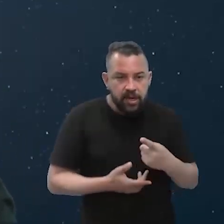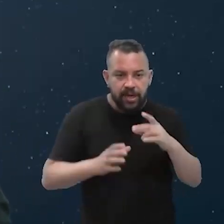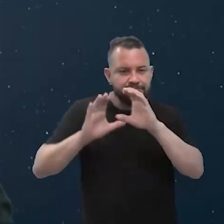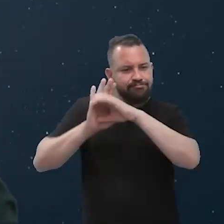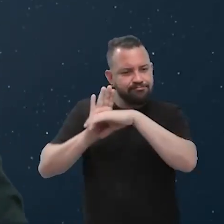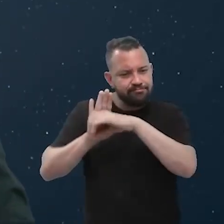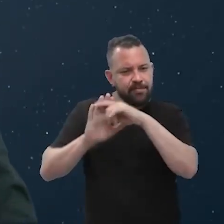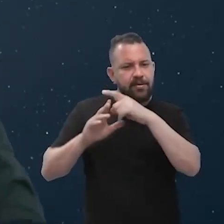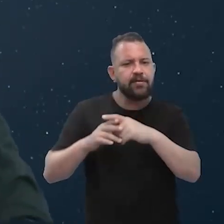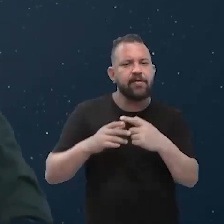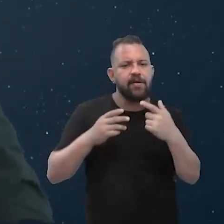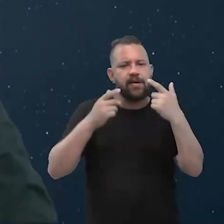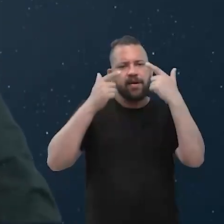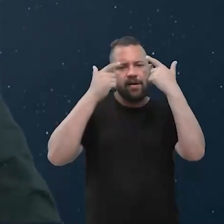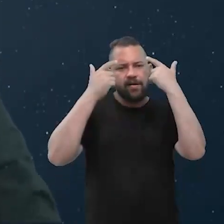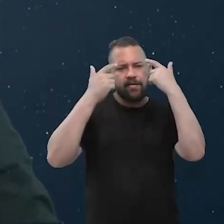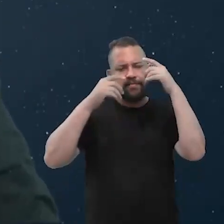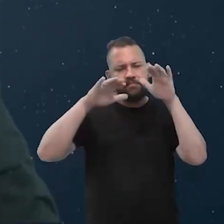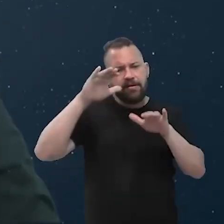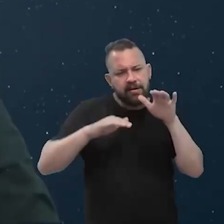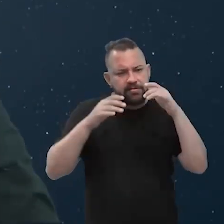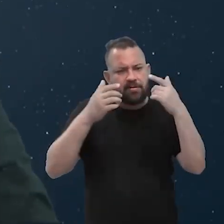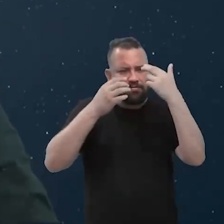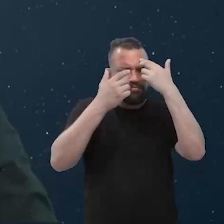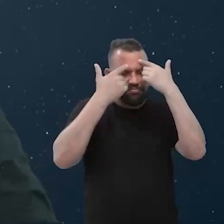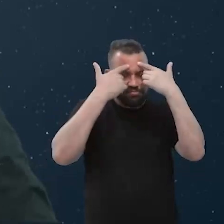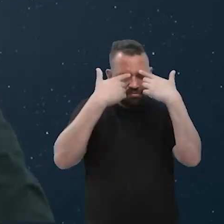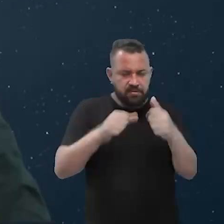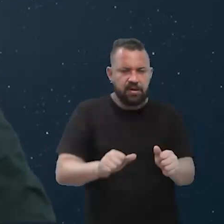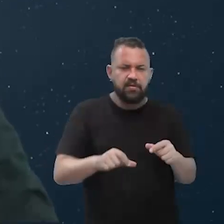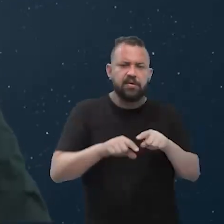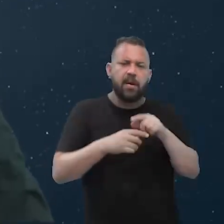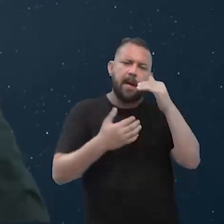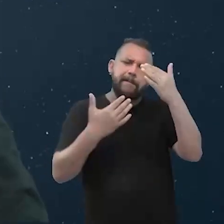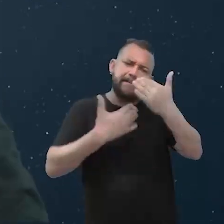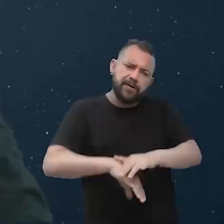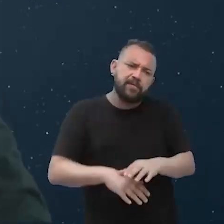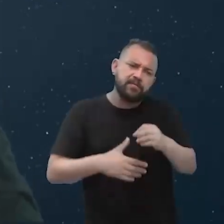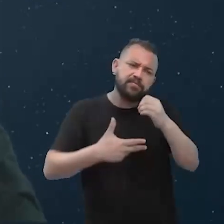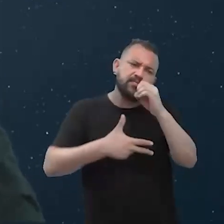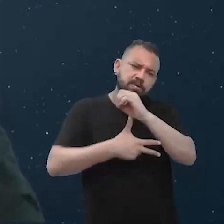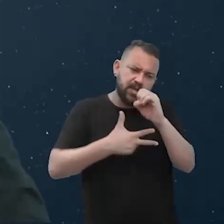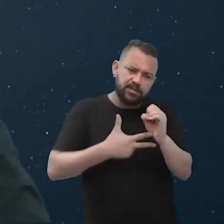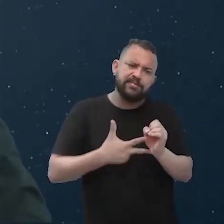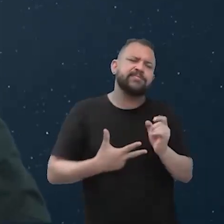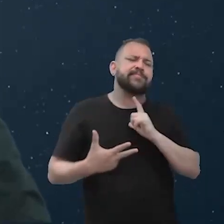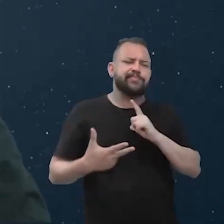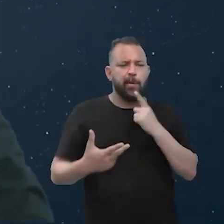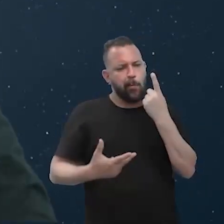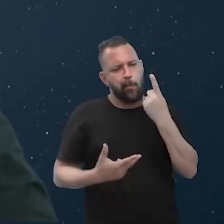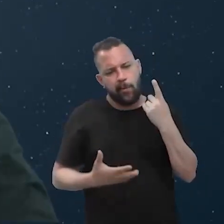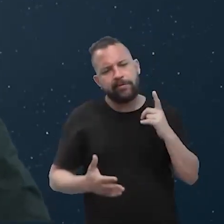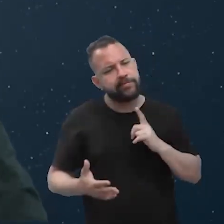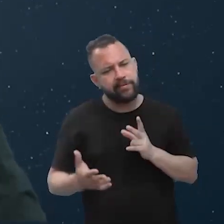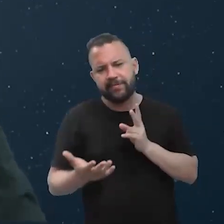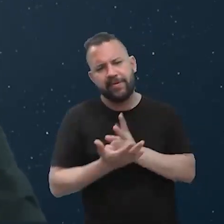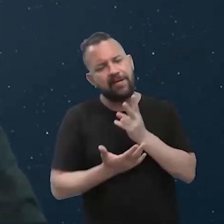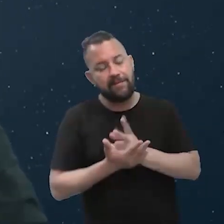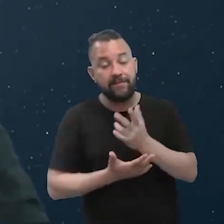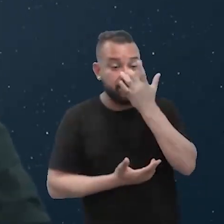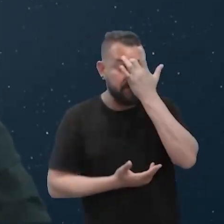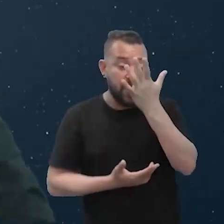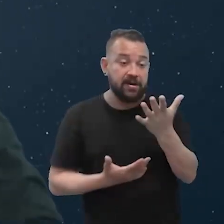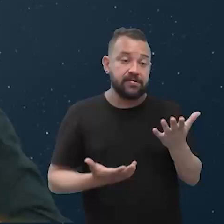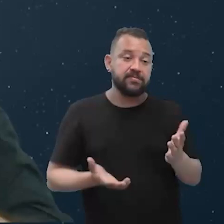de variação linguística, sempre eles colocam uma prova, na prova do Enem, uma questão. Sempre eles colocam uma questão no Enem. Mas é uma questão